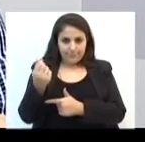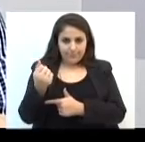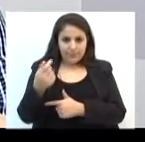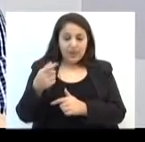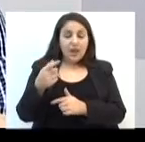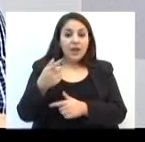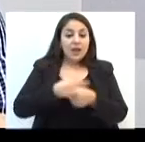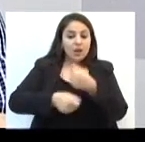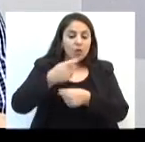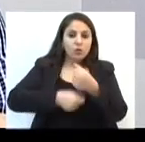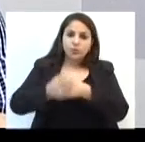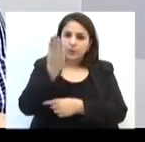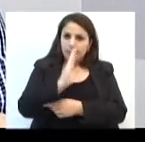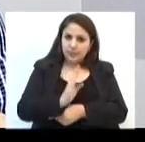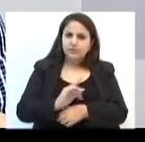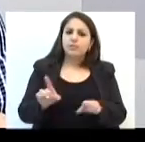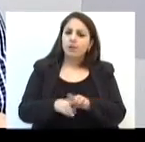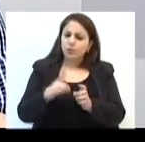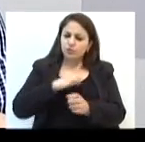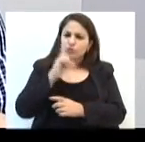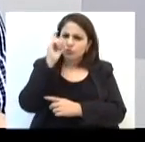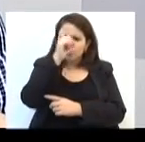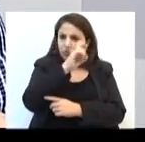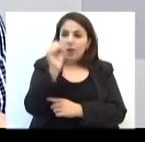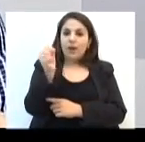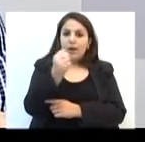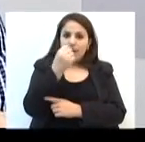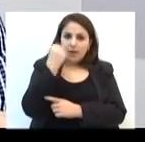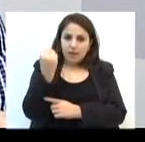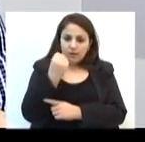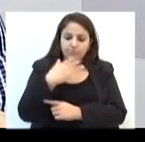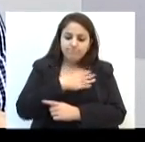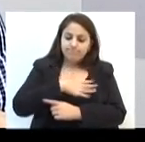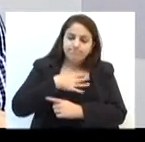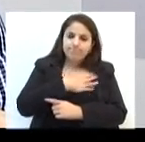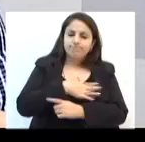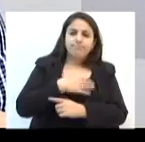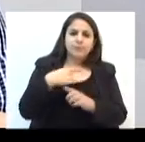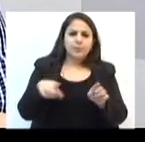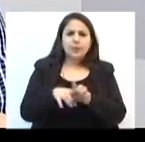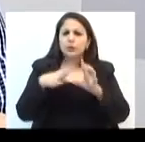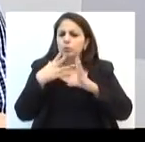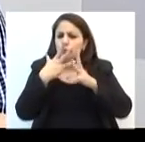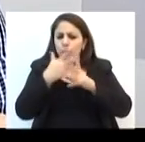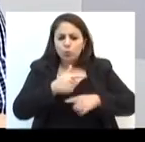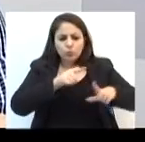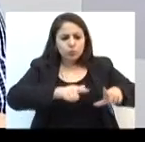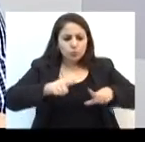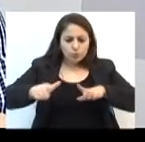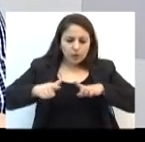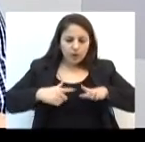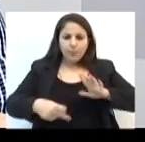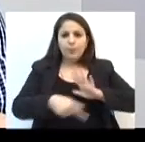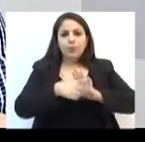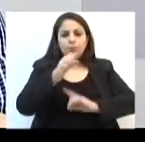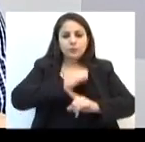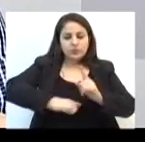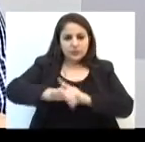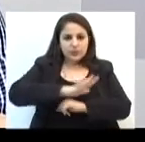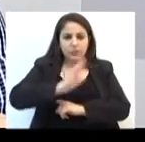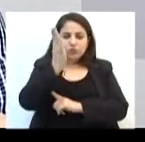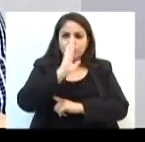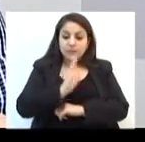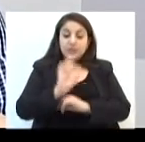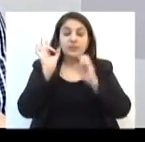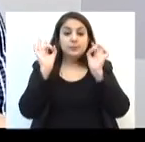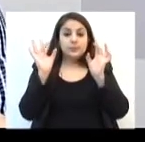brasileira, que passa por dificuldades muito graves, que são sentidas por todos os setores da